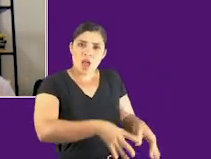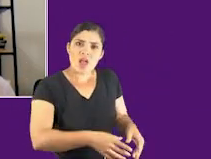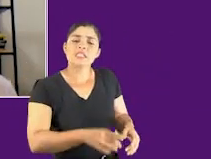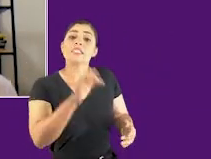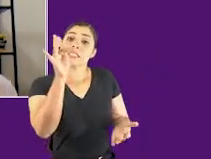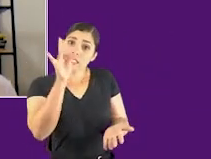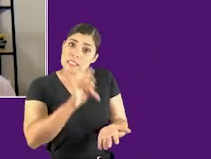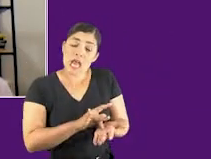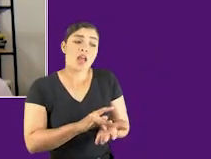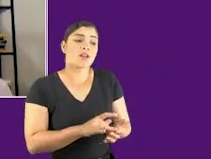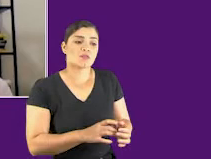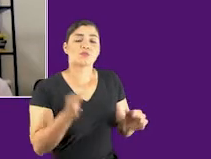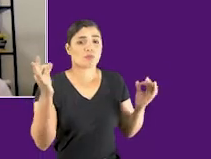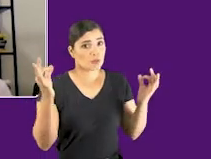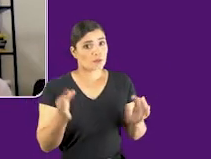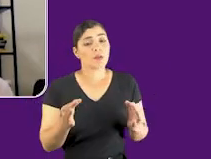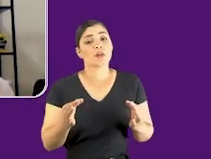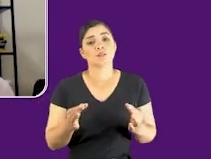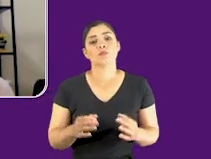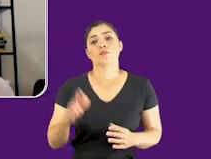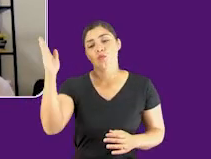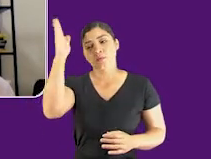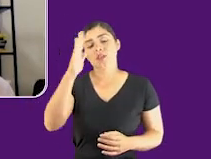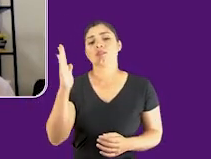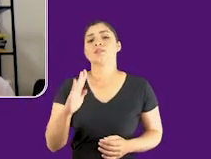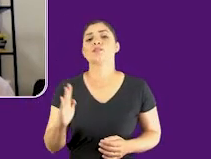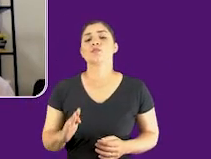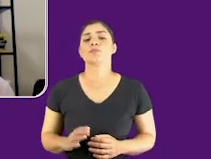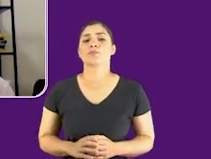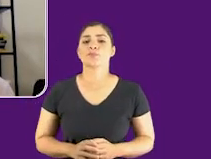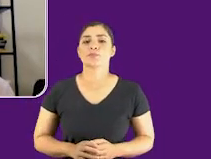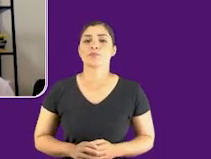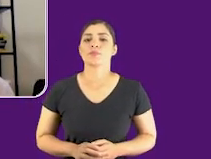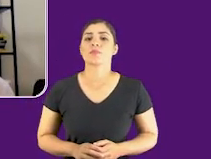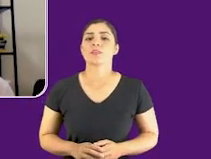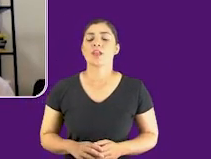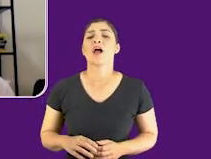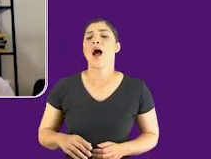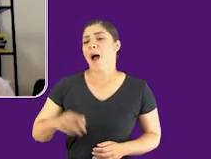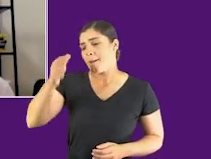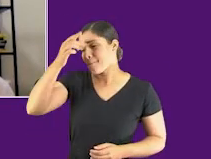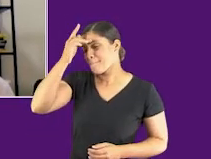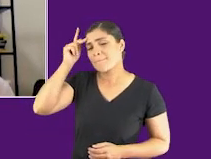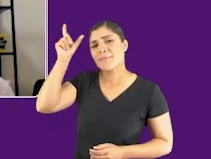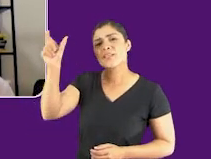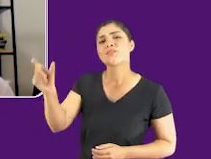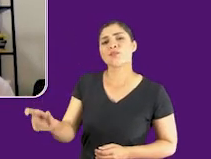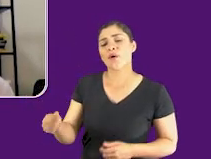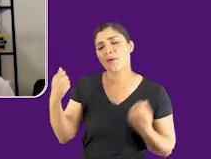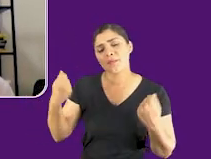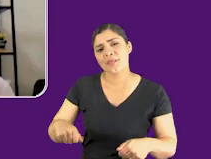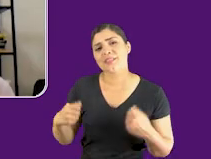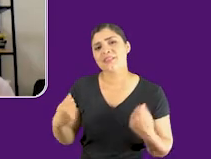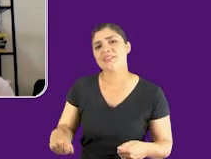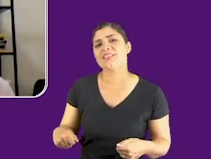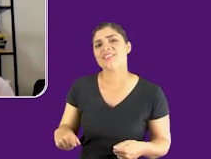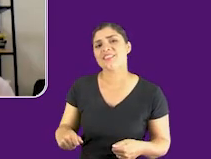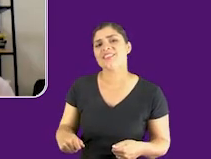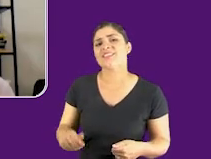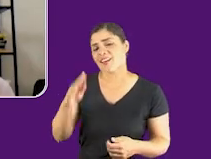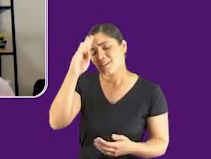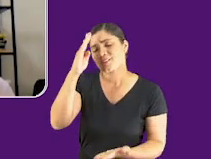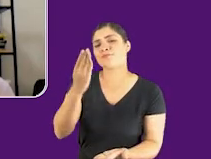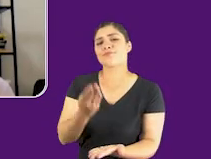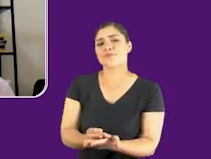funciona em todos os lugares do Brasil e etc e as pessoas têm que entender e